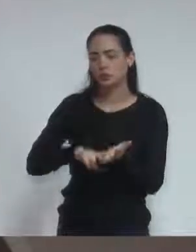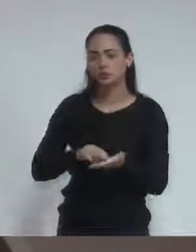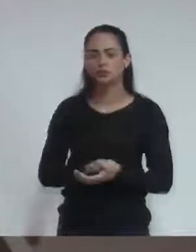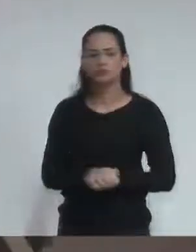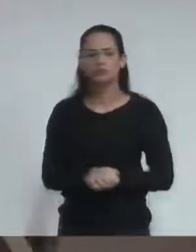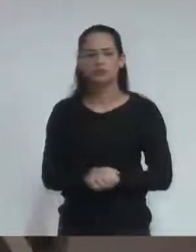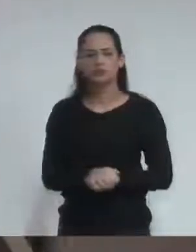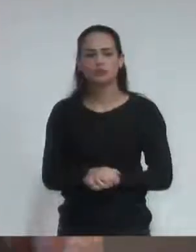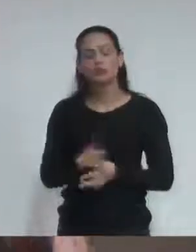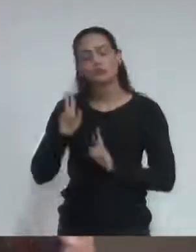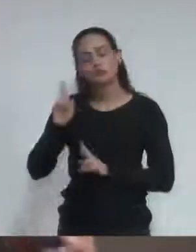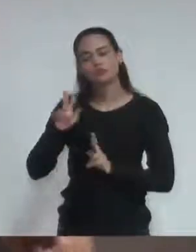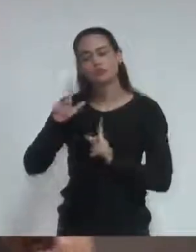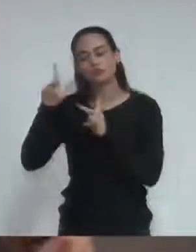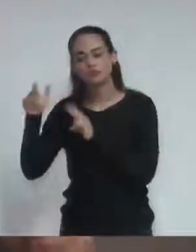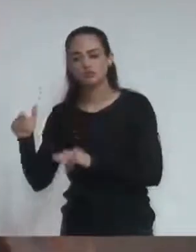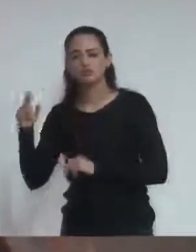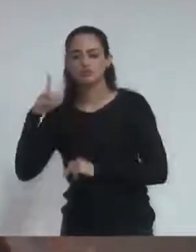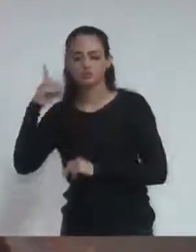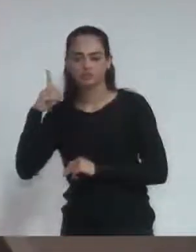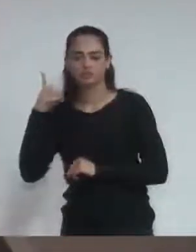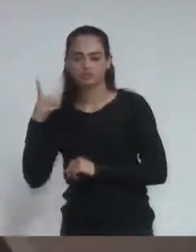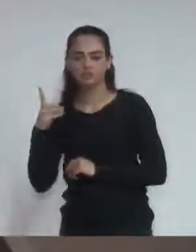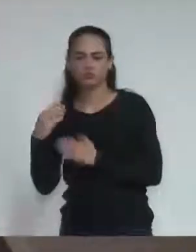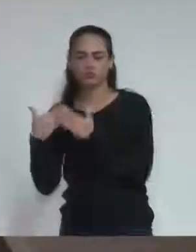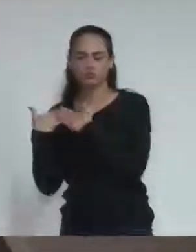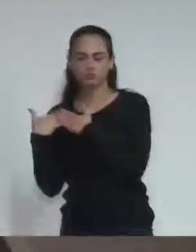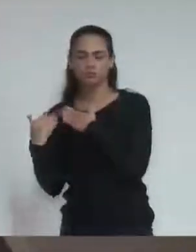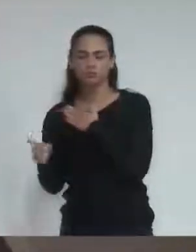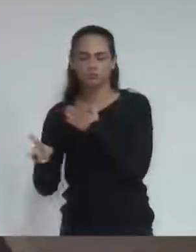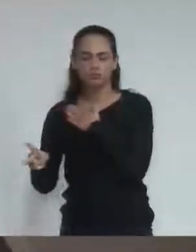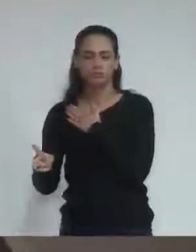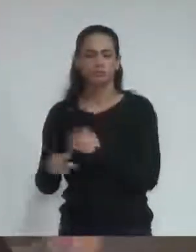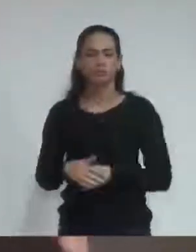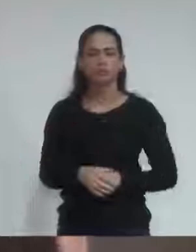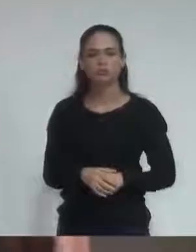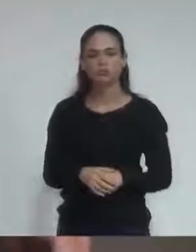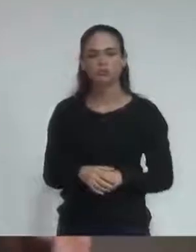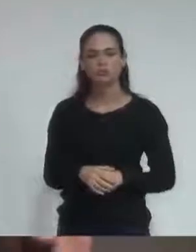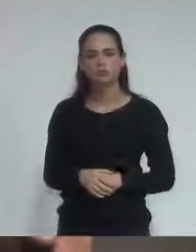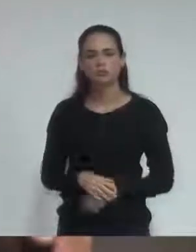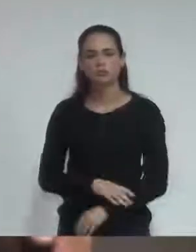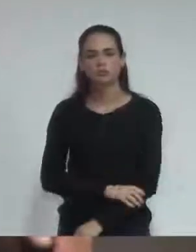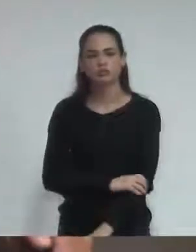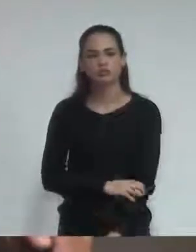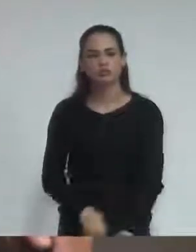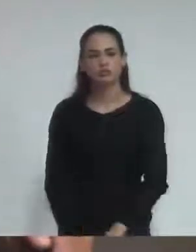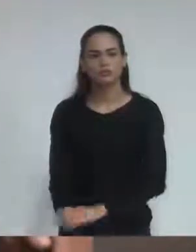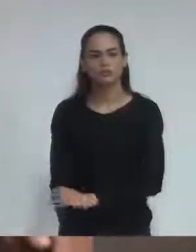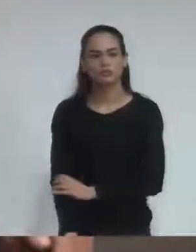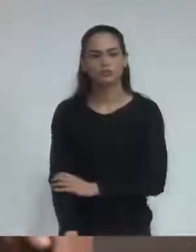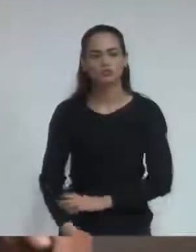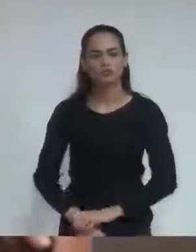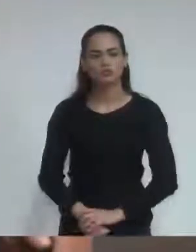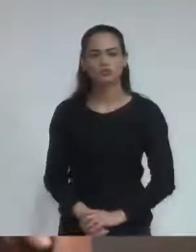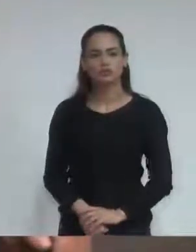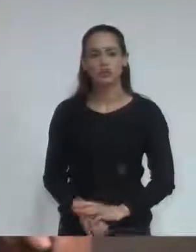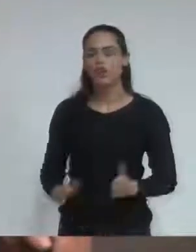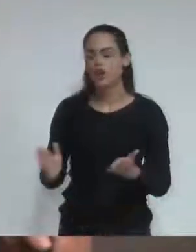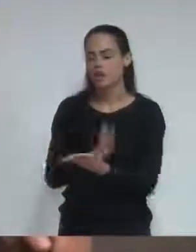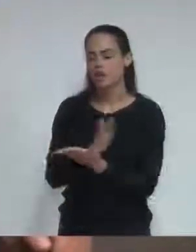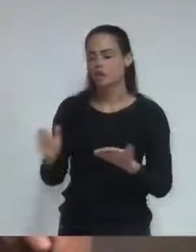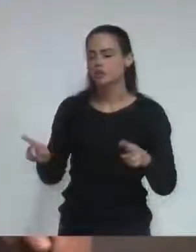nesse país. Agora, é claro que isso não basta. Enfim, estarei trabalho e também para governador,